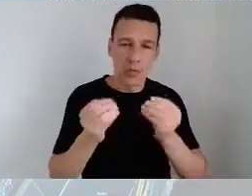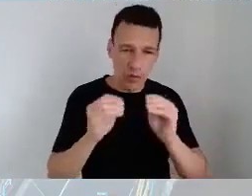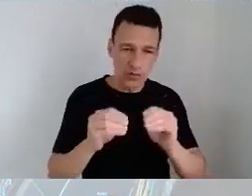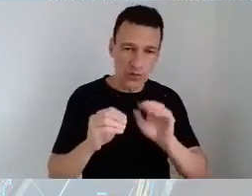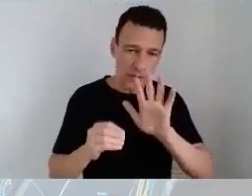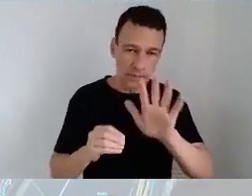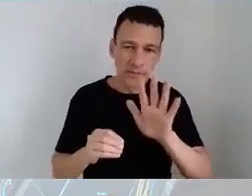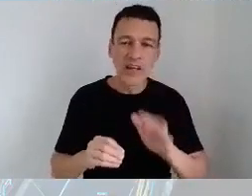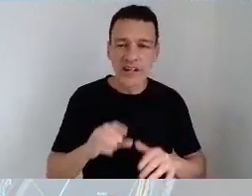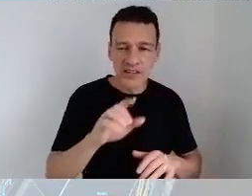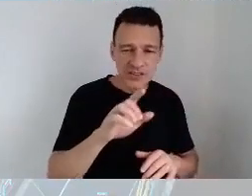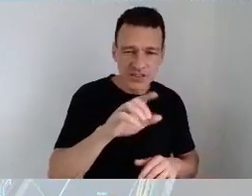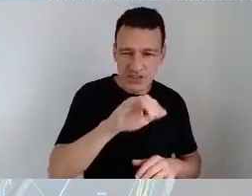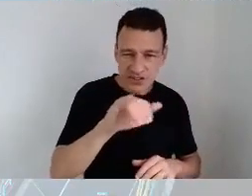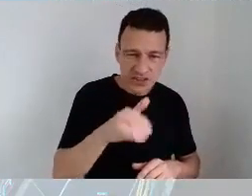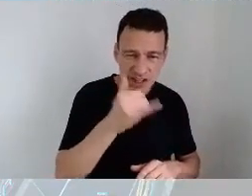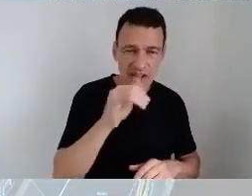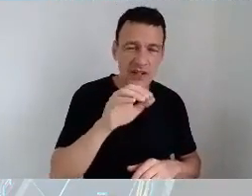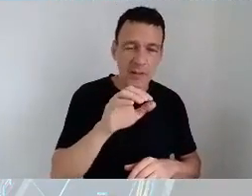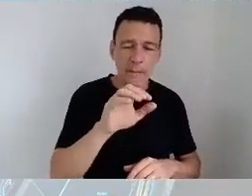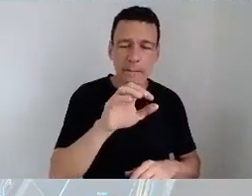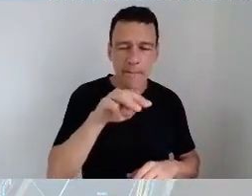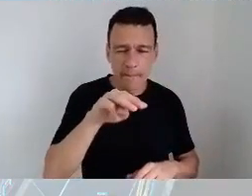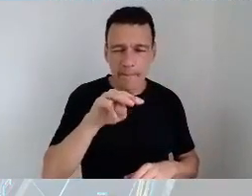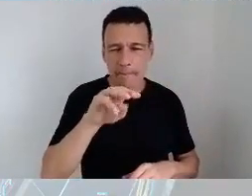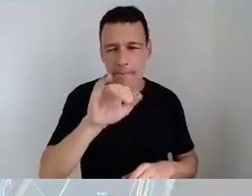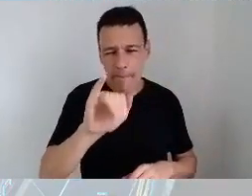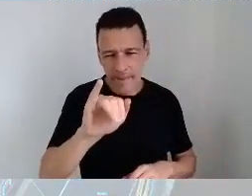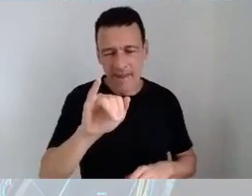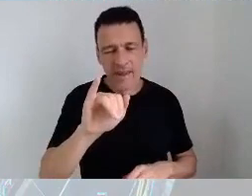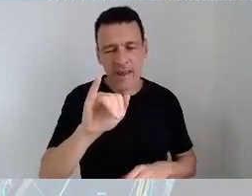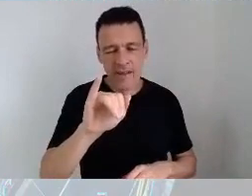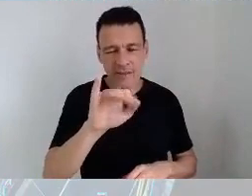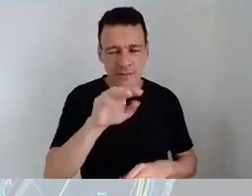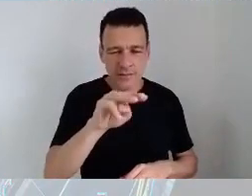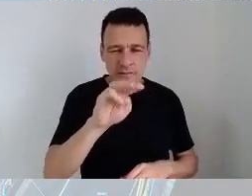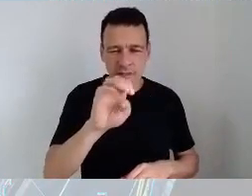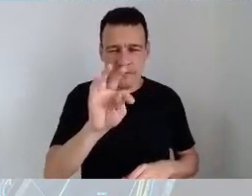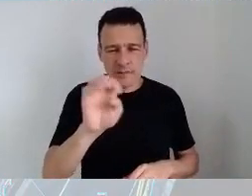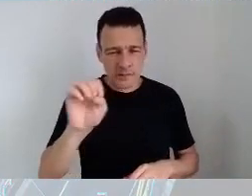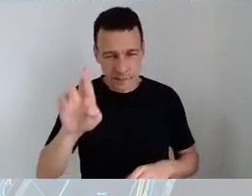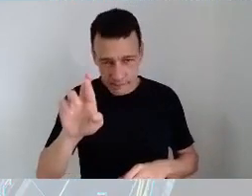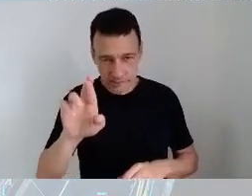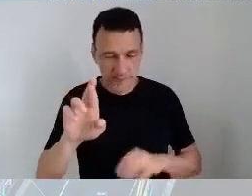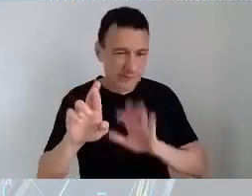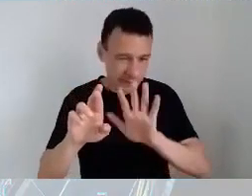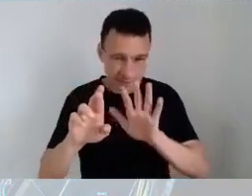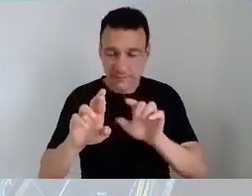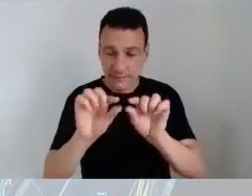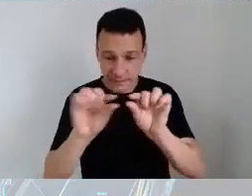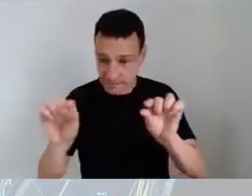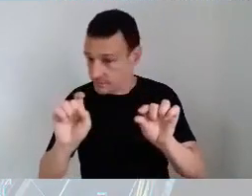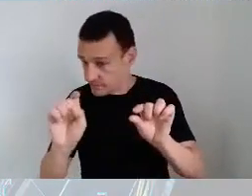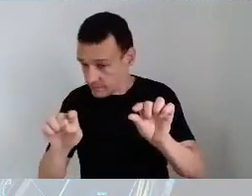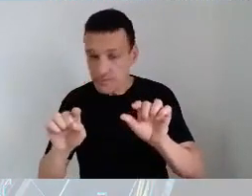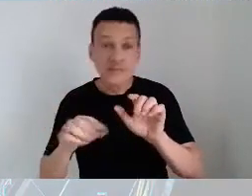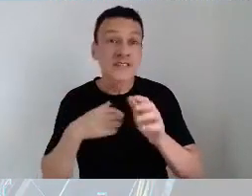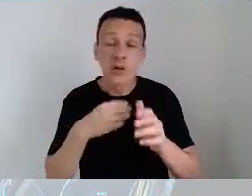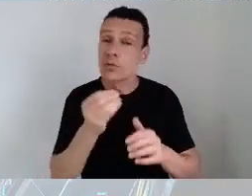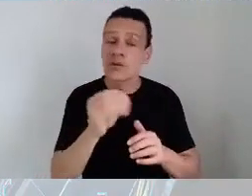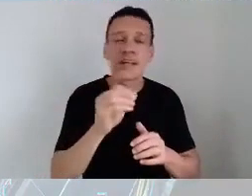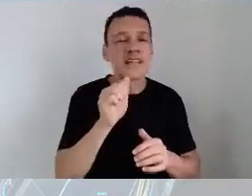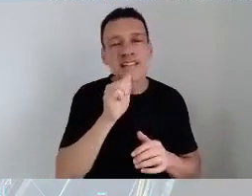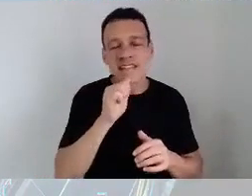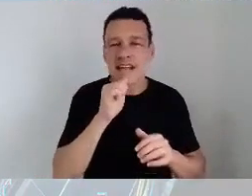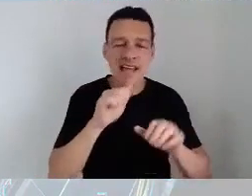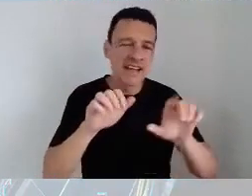está. O traço N, traço T, está me dizendo sem interface gráfica e onde está o meu script. O script